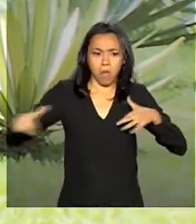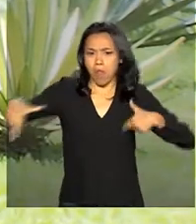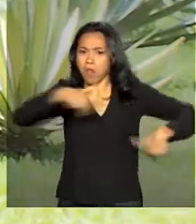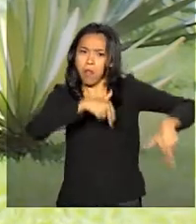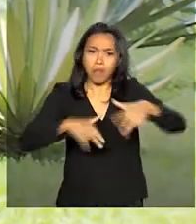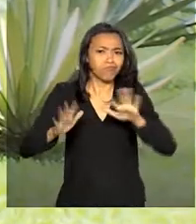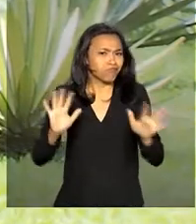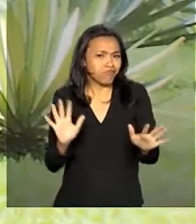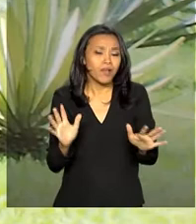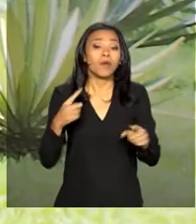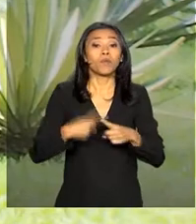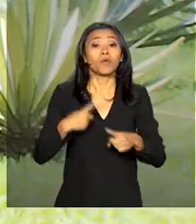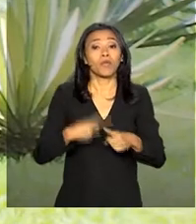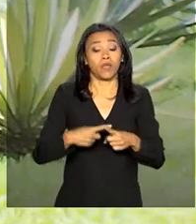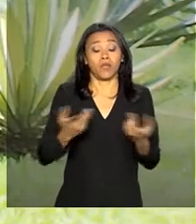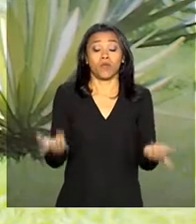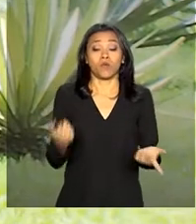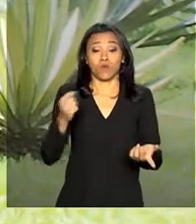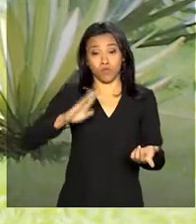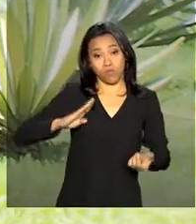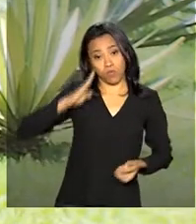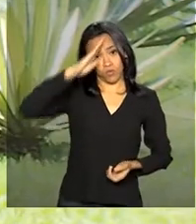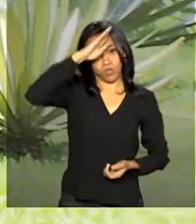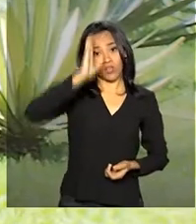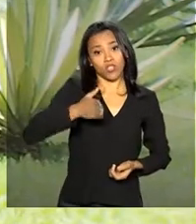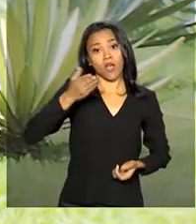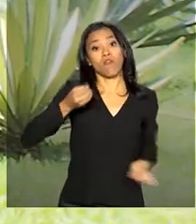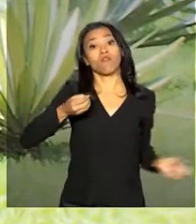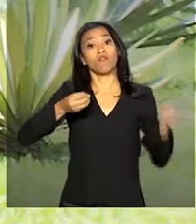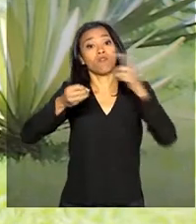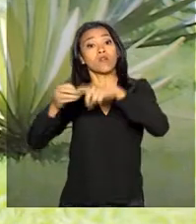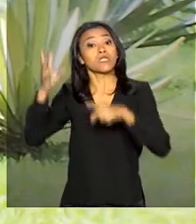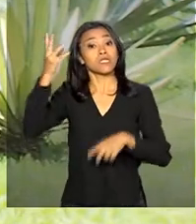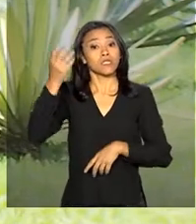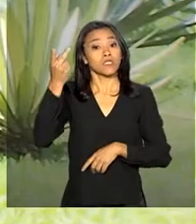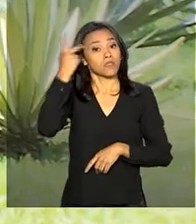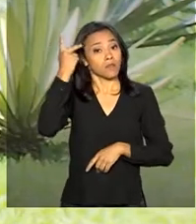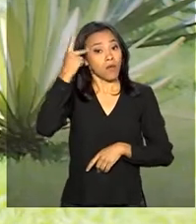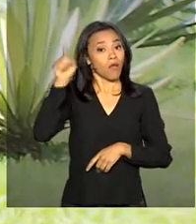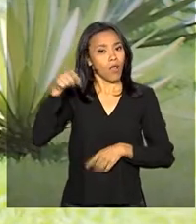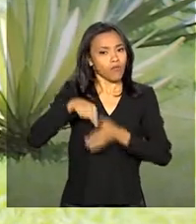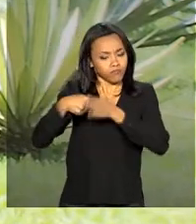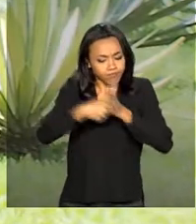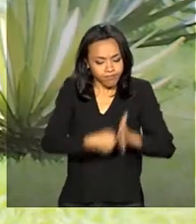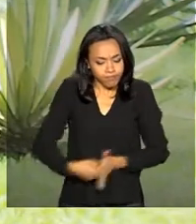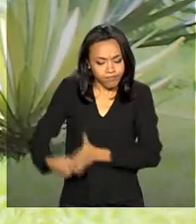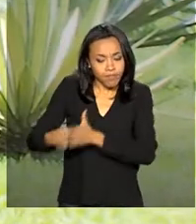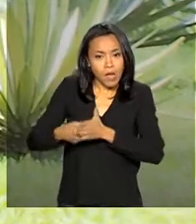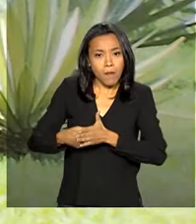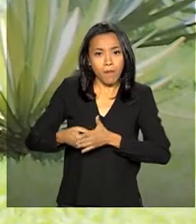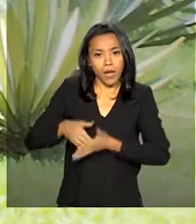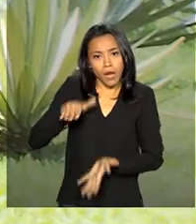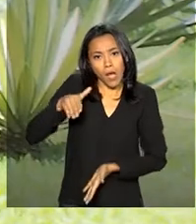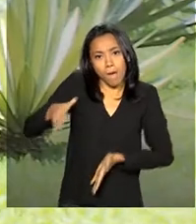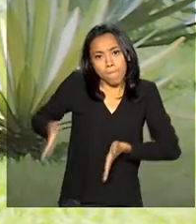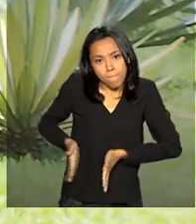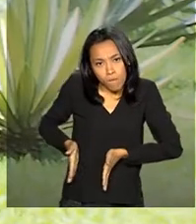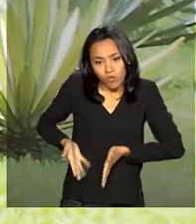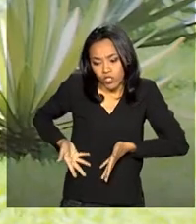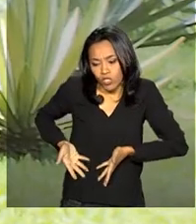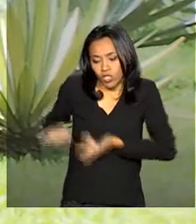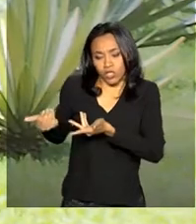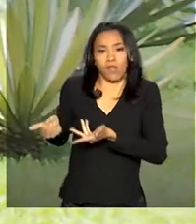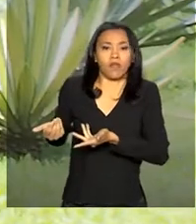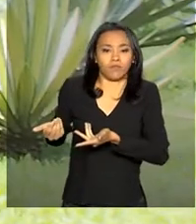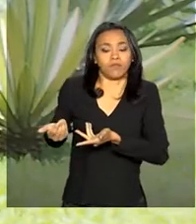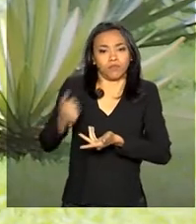presidente eleito já emocionaram e viajou para são paulo lá ele passa por exames para a cirurgia de retirada da bolsa de colostomia que deve